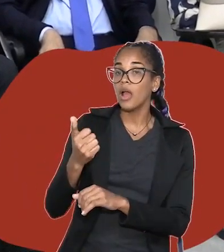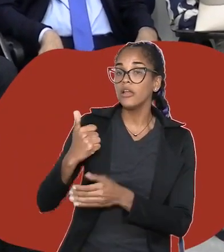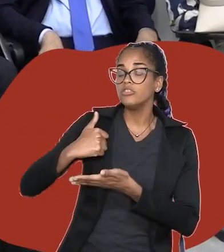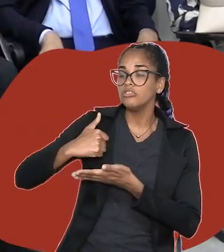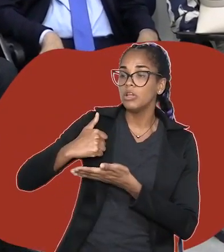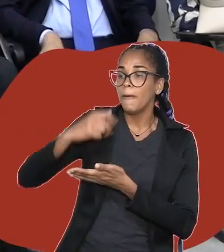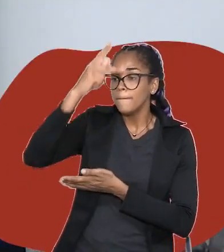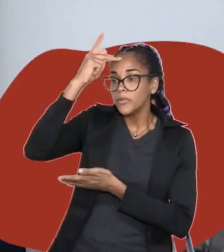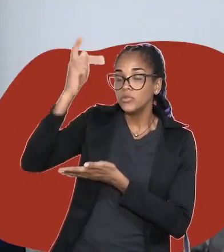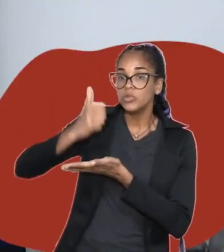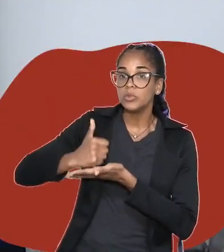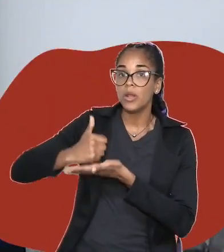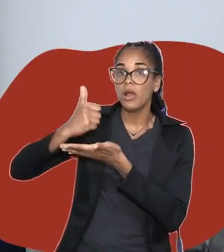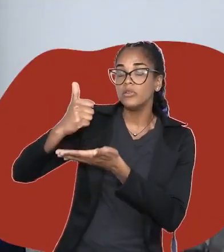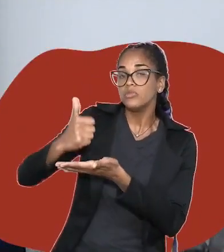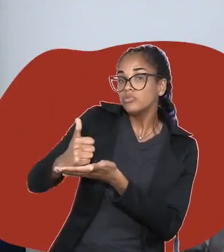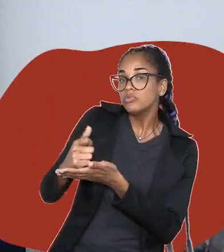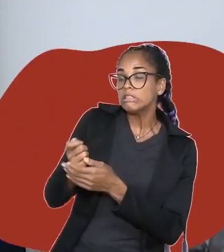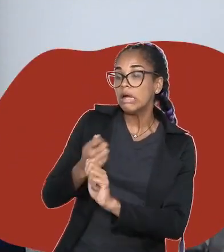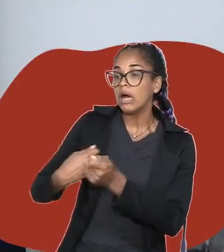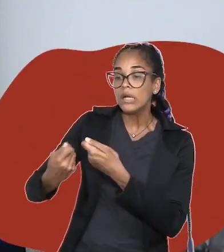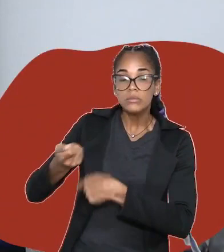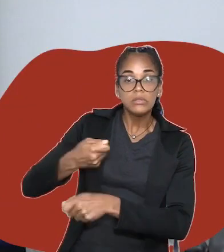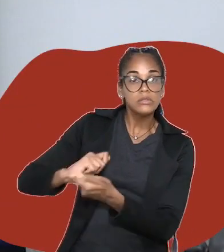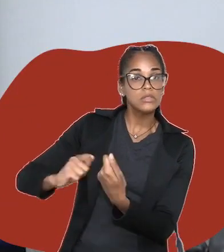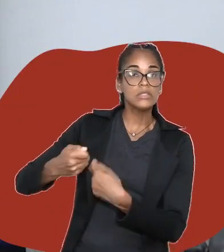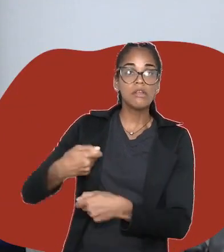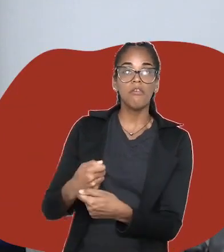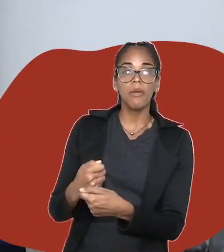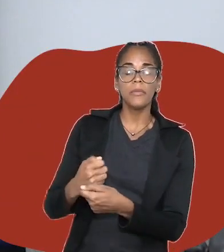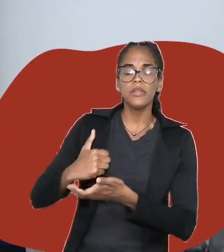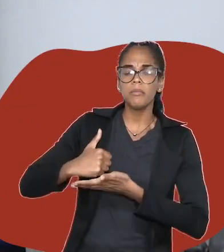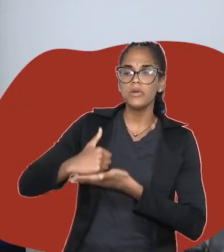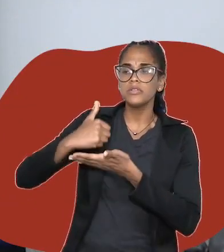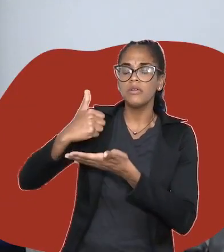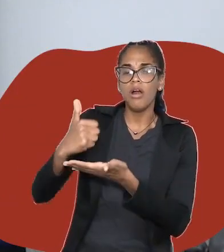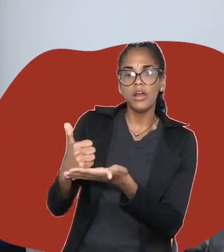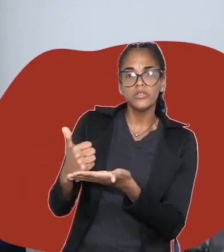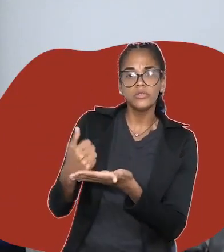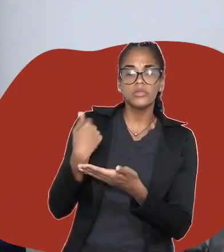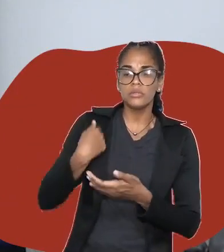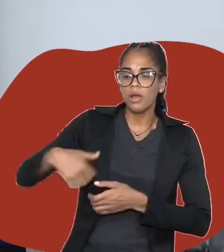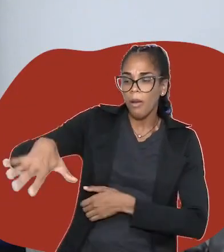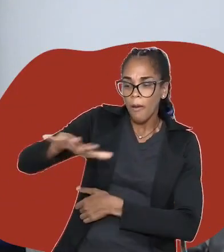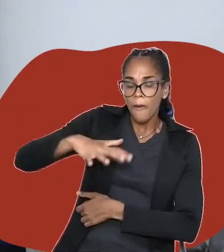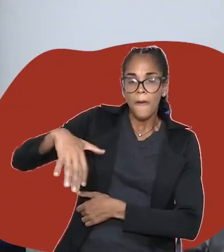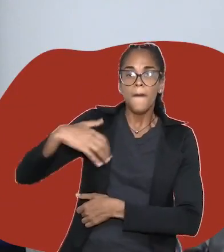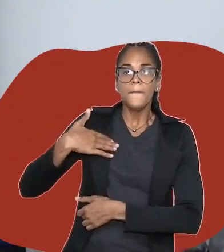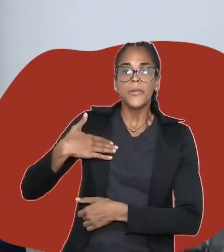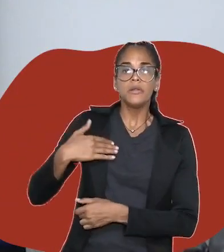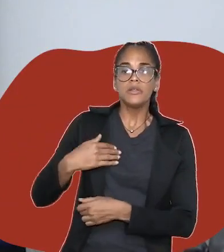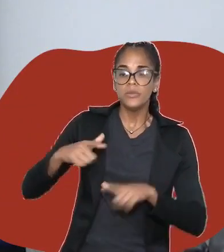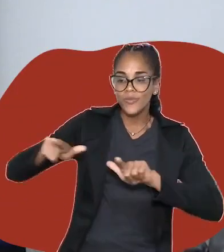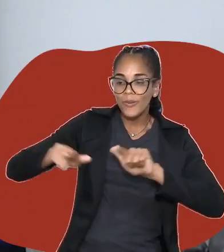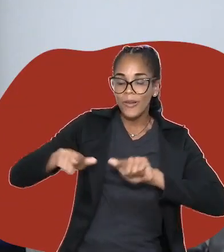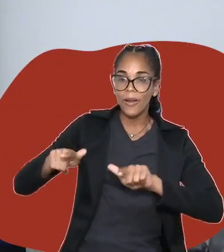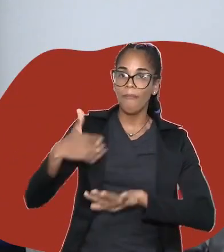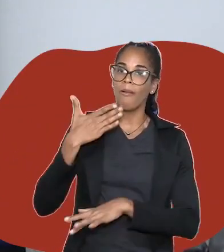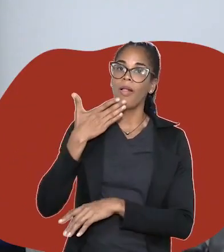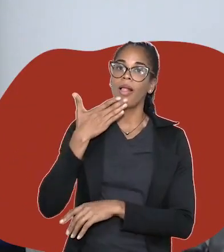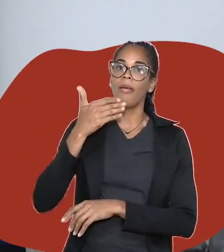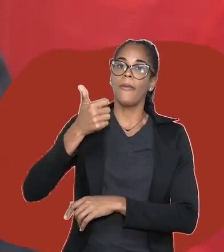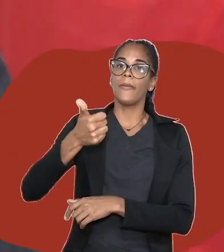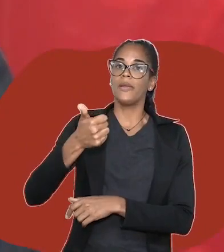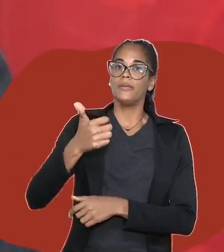número de assessores, de pessoas que possam efetivamente apoiar os membros no desenvolvimento das atividades finalísticas